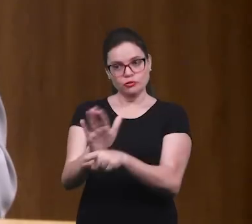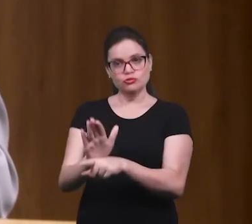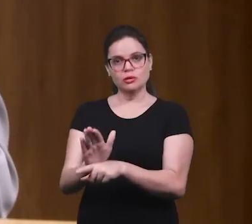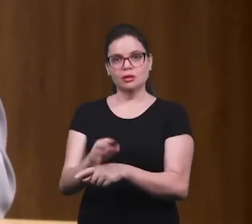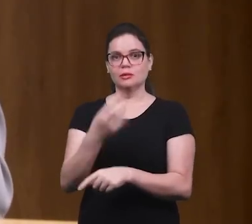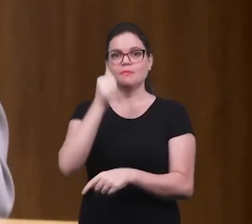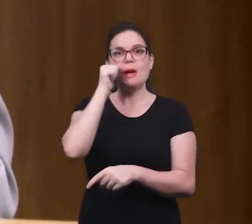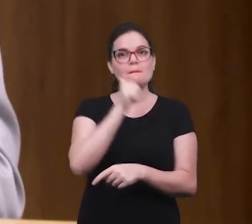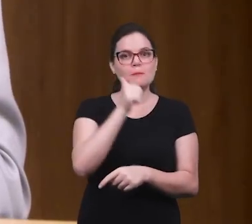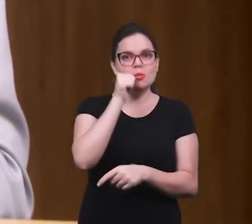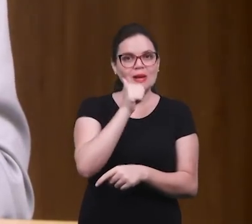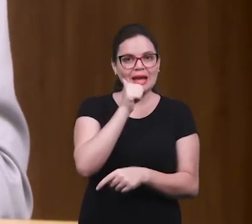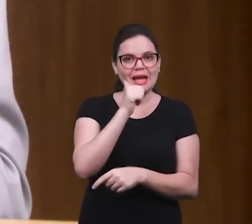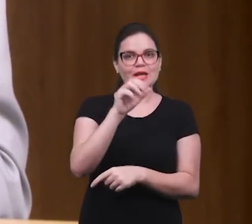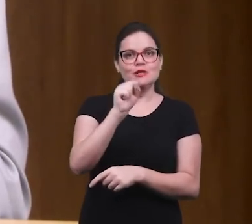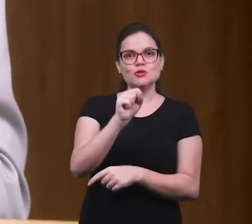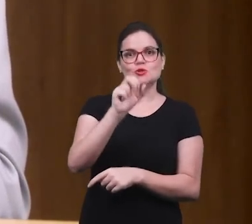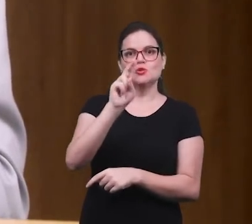missão. Por exemplo,